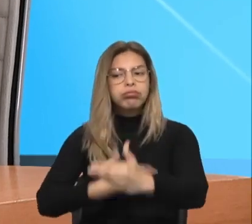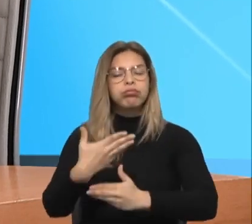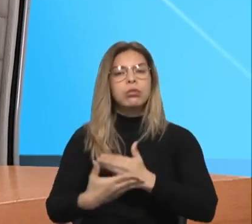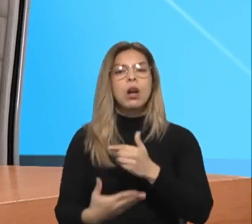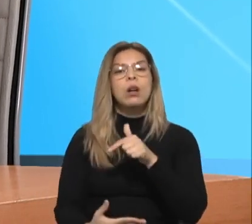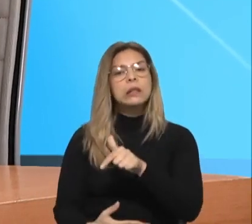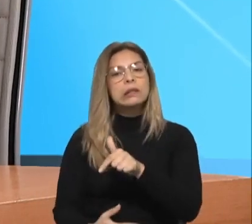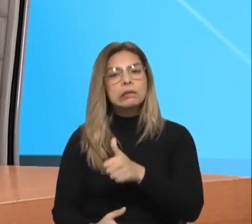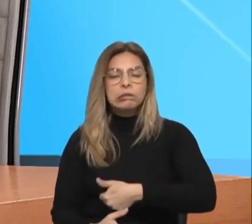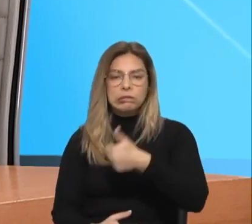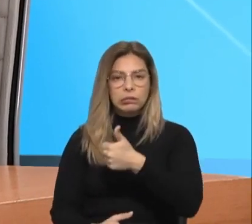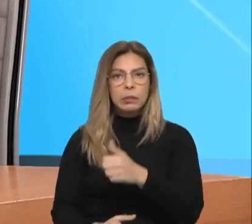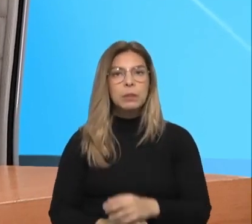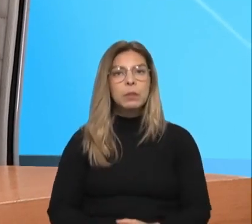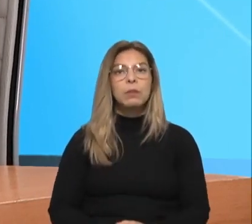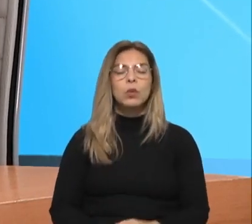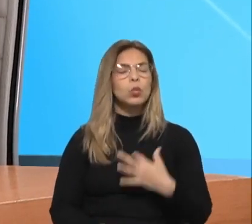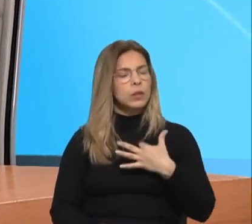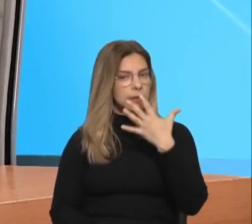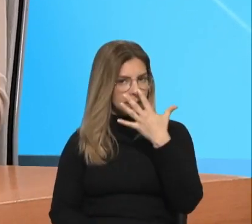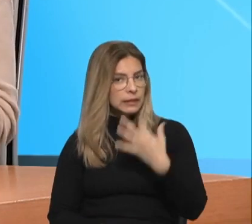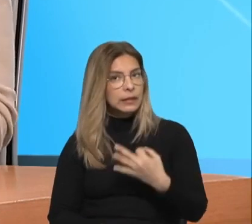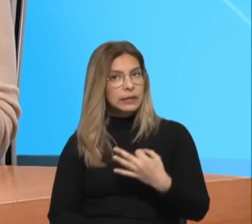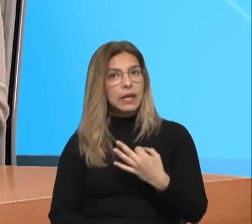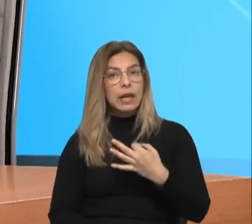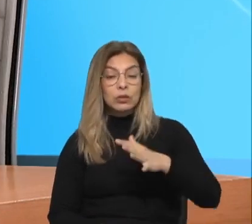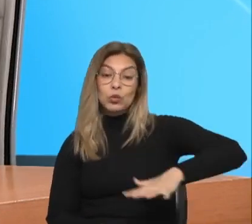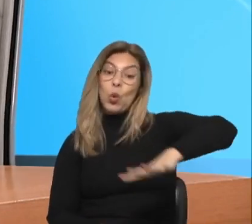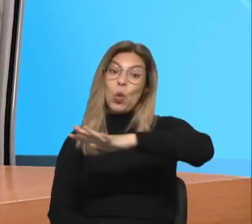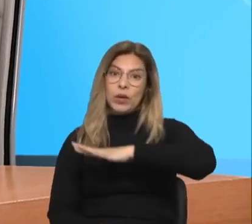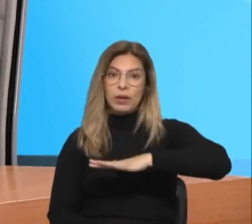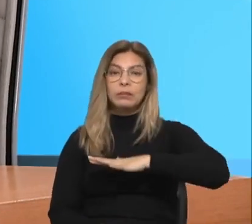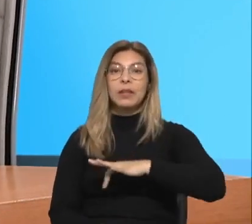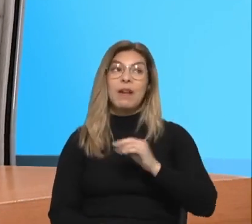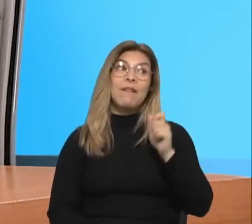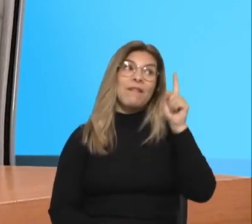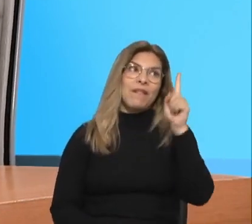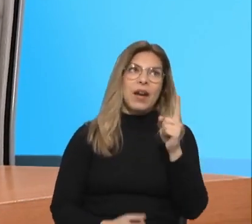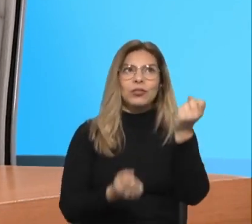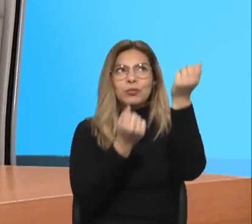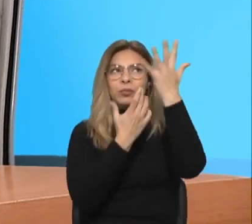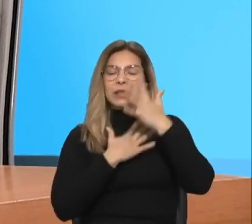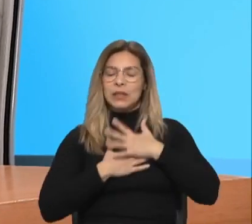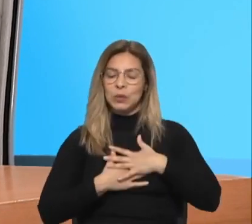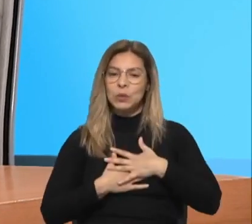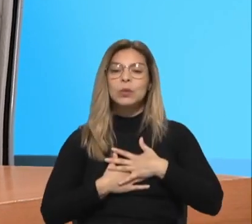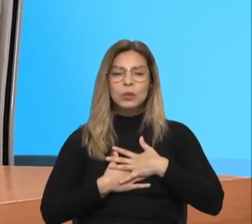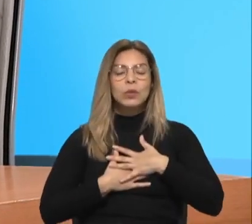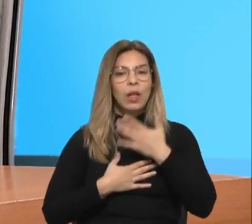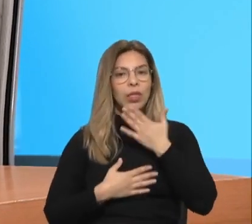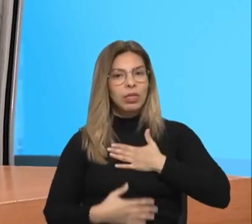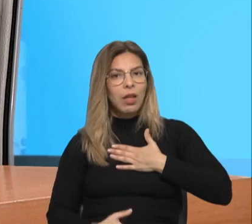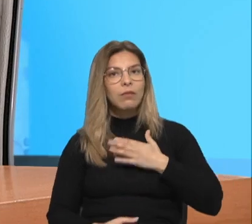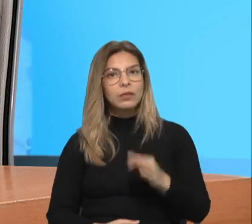comunidades locais. Tenho a certeza que aqui em Lisboa, a certeza que a fé e o Espírito Santo me dá e certamente o desejo do